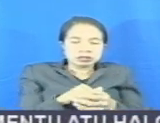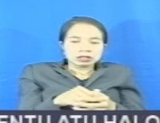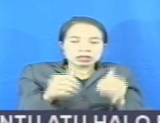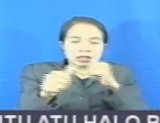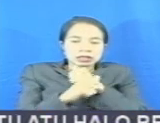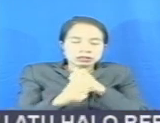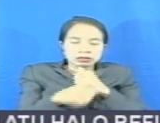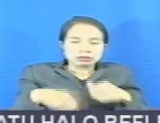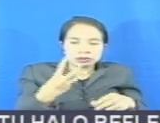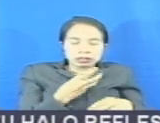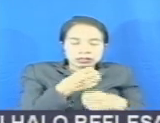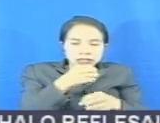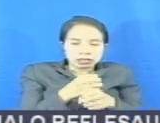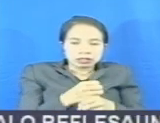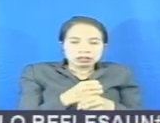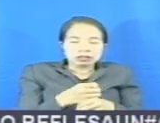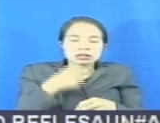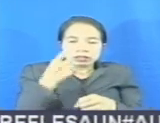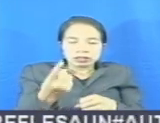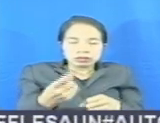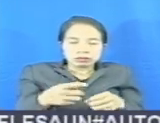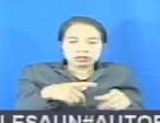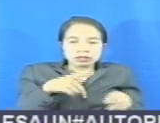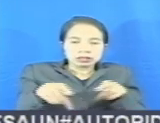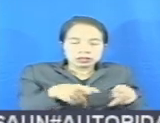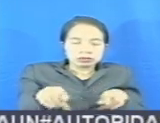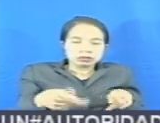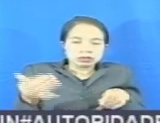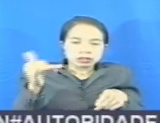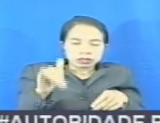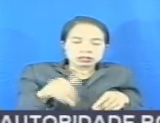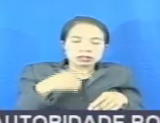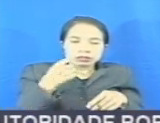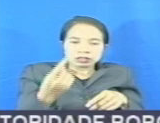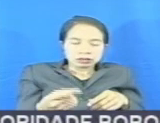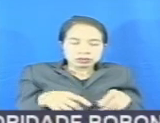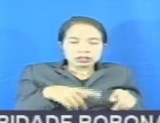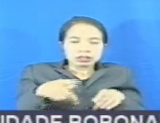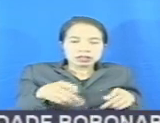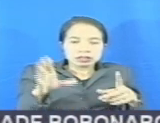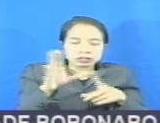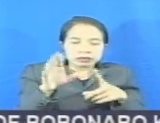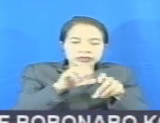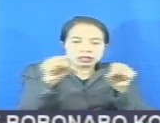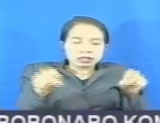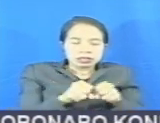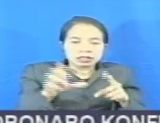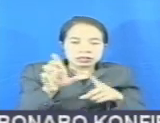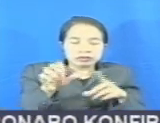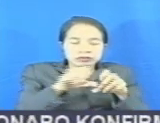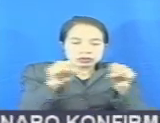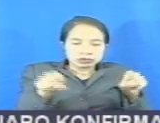saúde mesmo que está ralo, mas que ita hatoba itania autoridade comunitária sir atu hatoba itania chefe de aldeia sir ho delegado